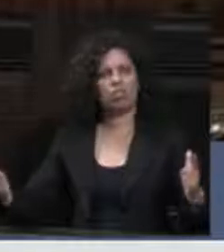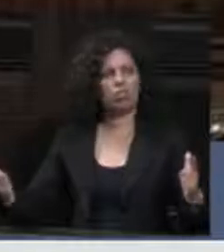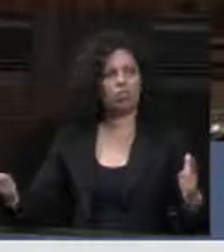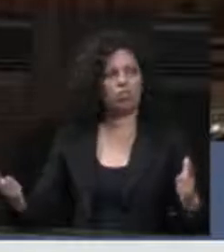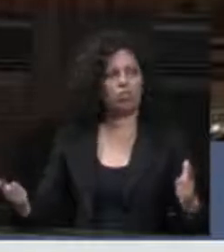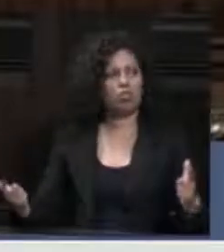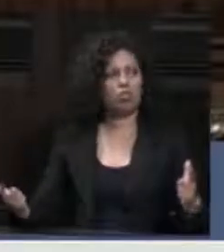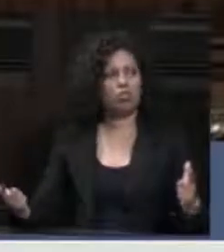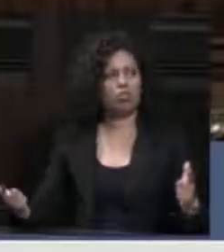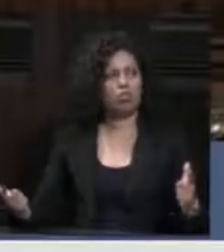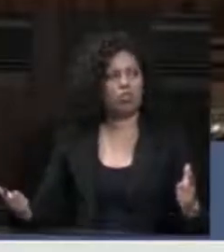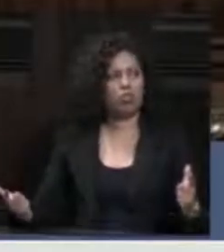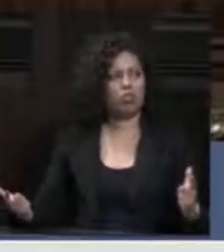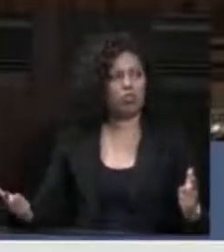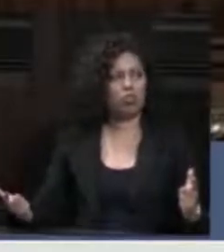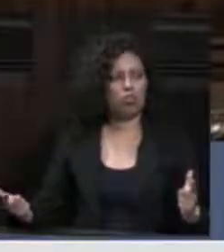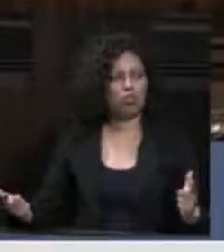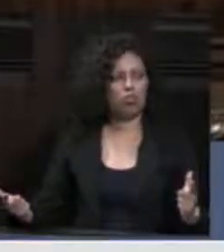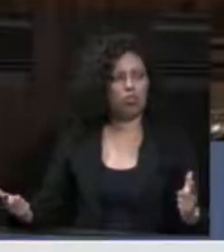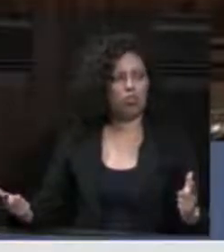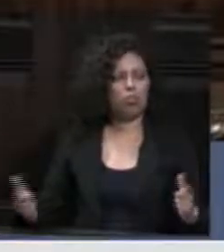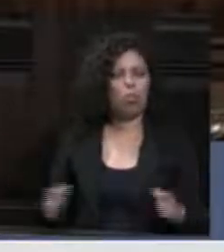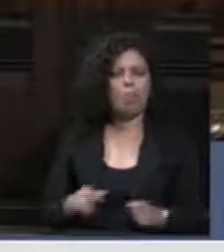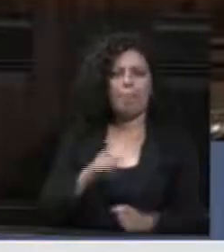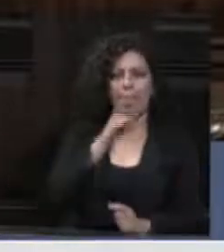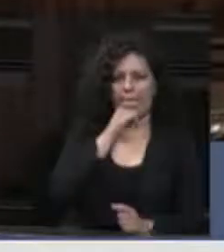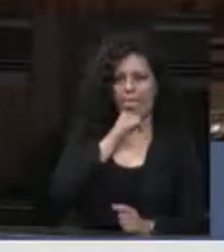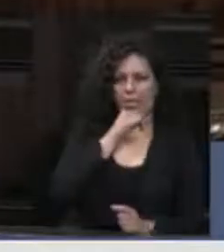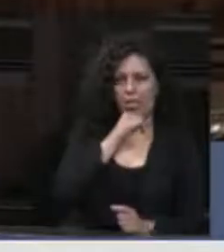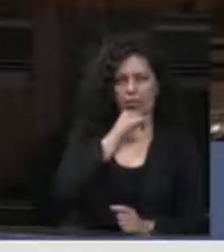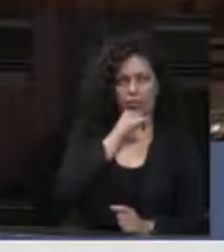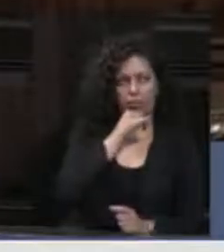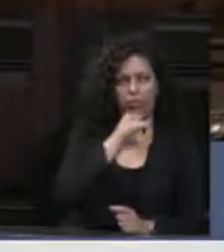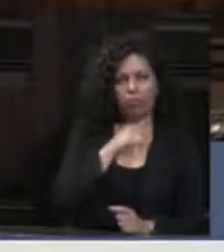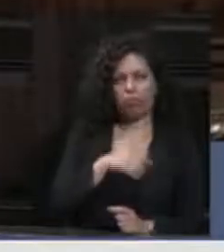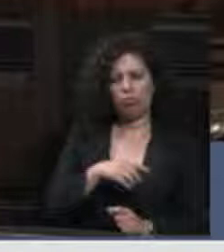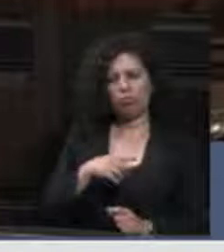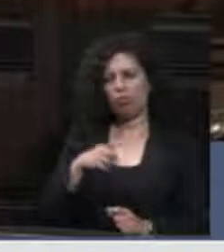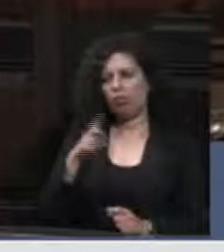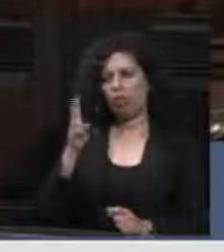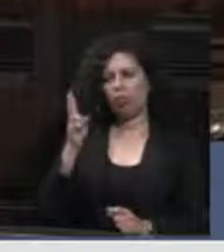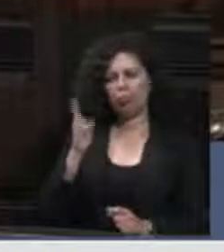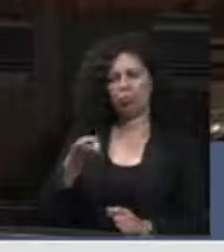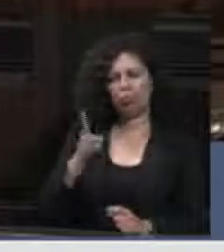detentora de alguns marcos, por exemplo, Antônio Sarlo